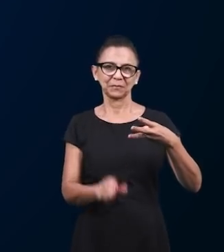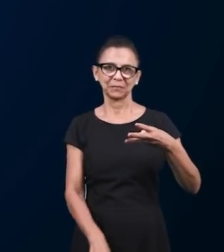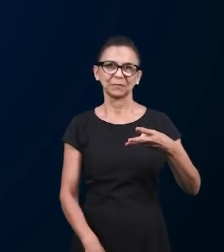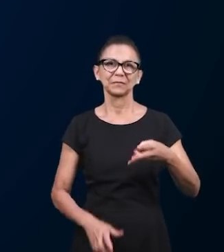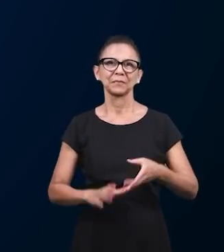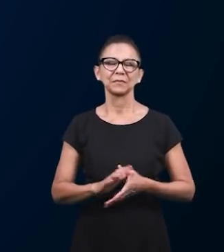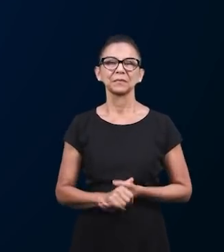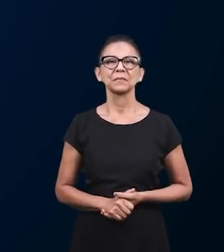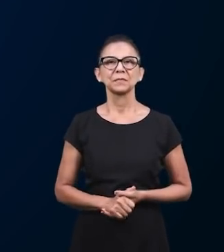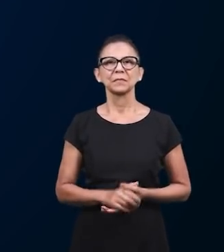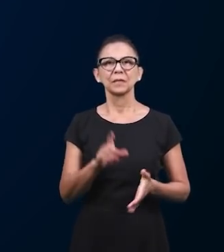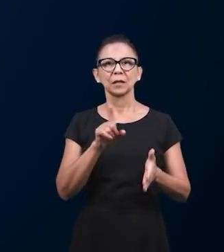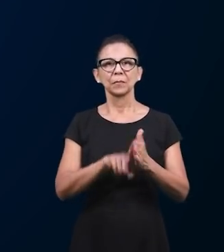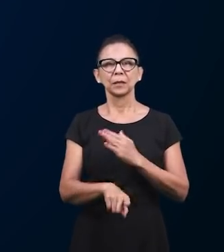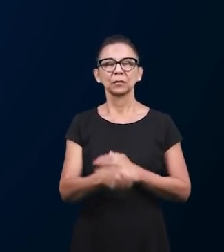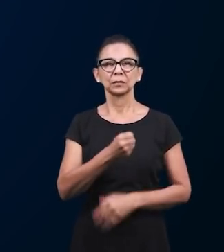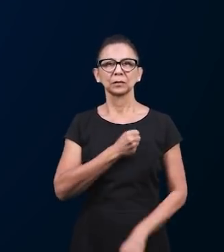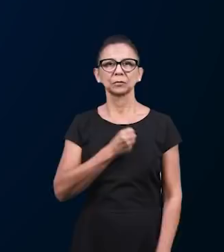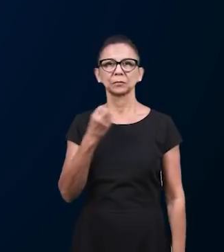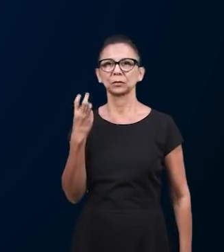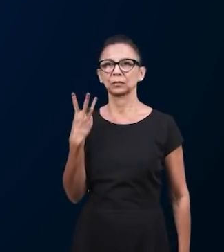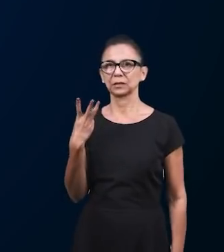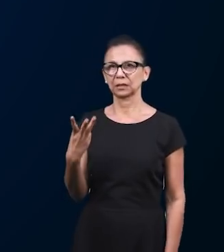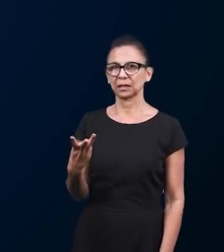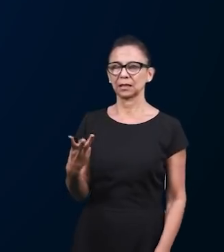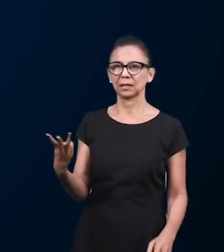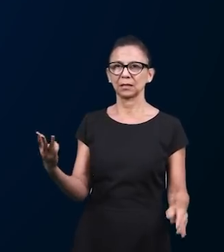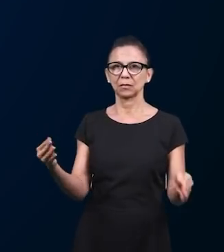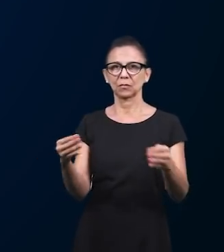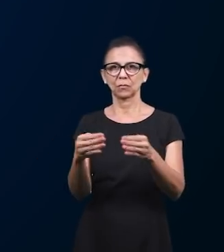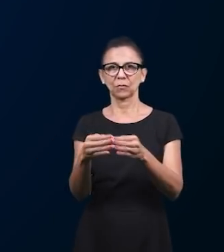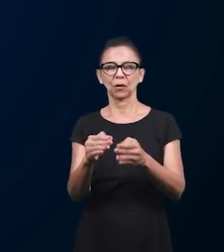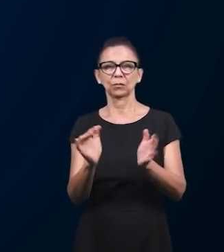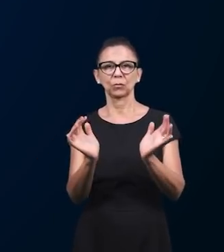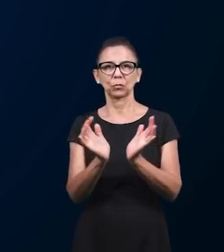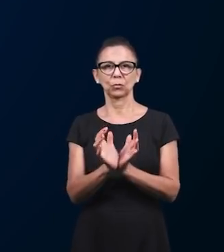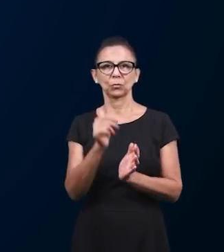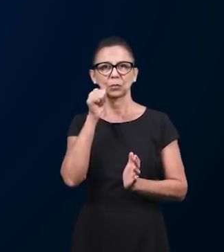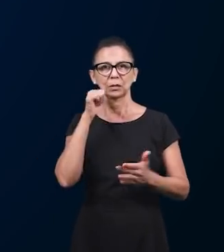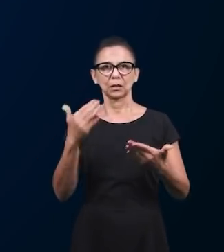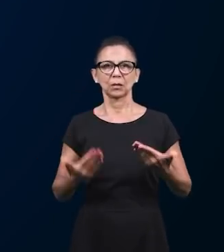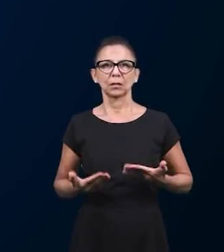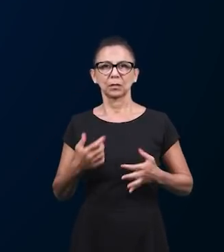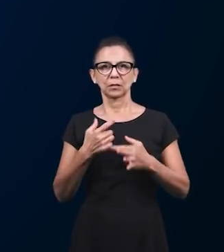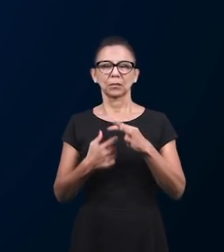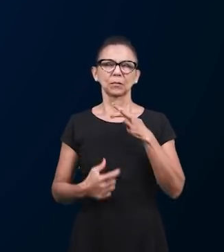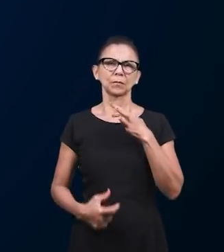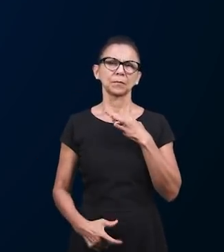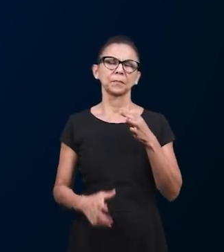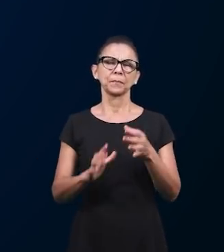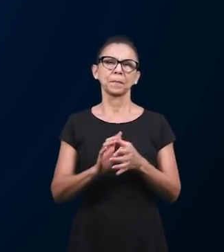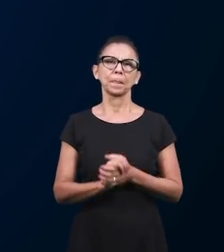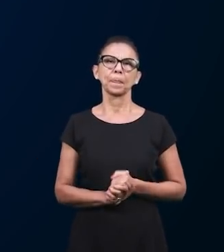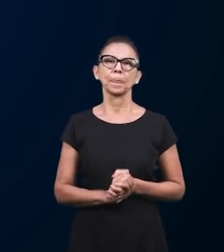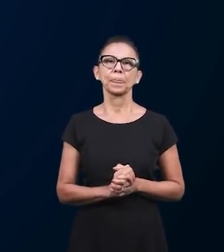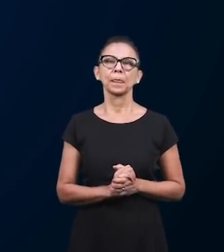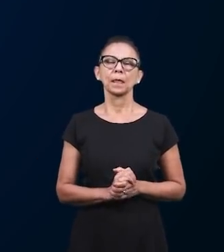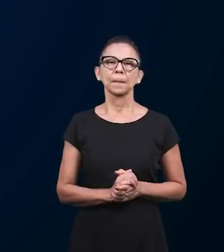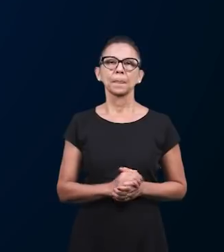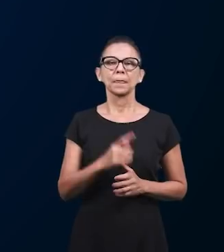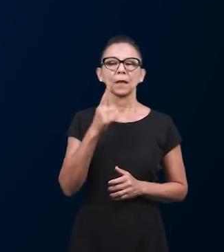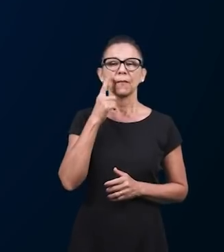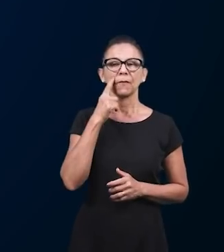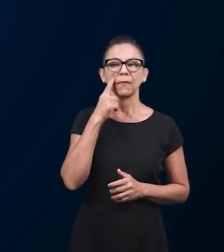Respondendo à pergunta de número 3, que foi direcionada para senhoras e obreiros, que diz: identifique